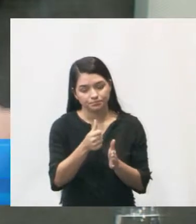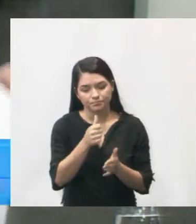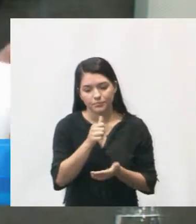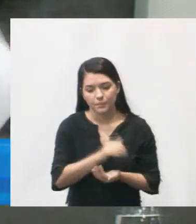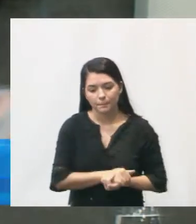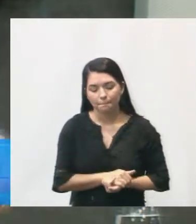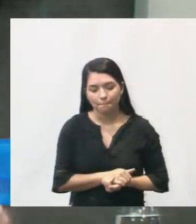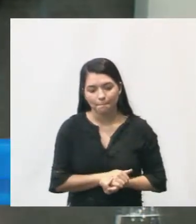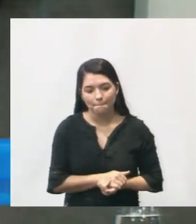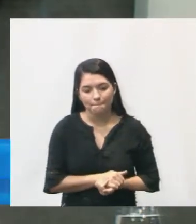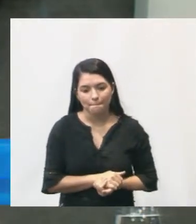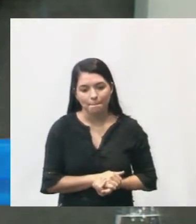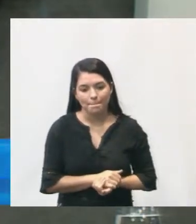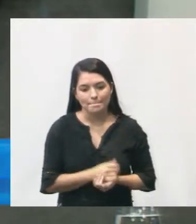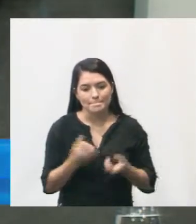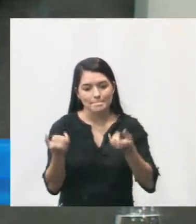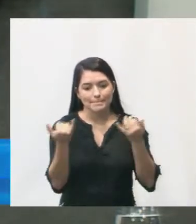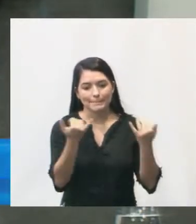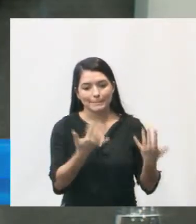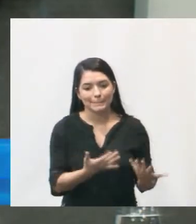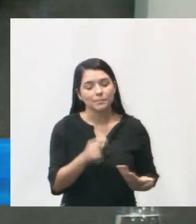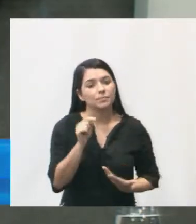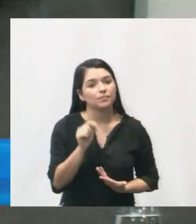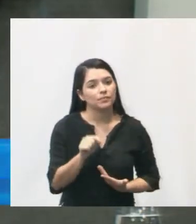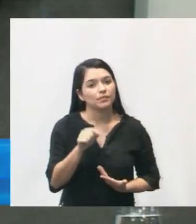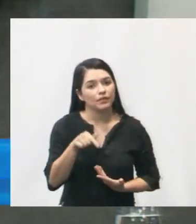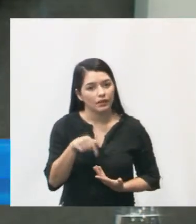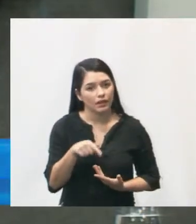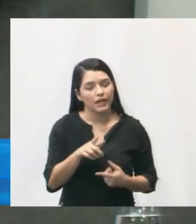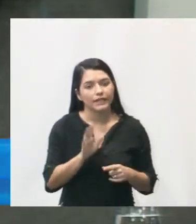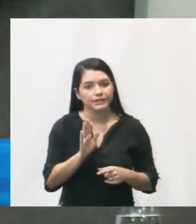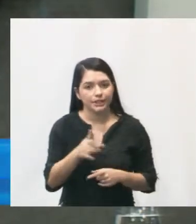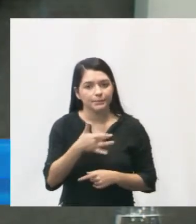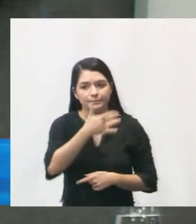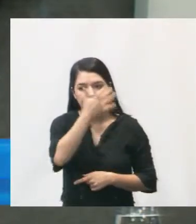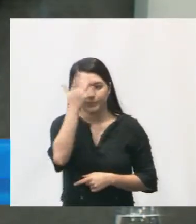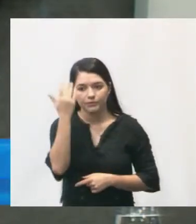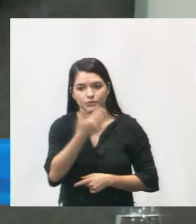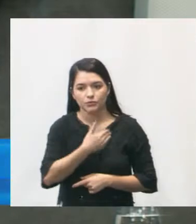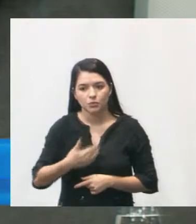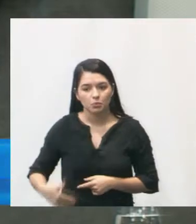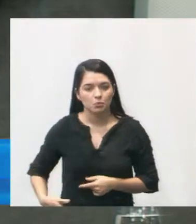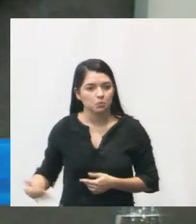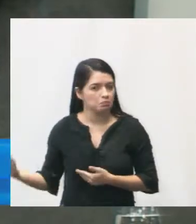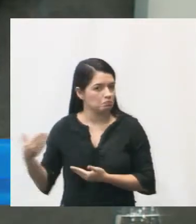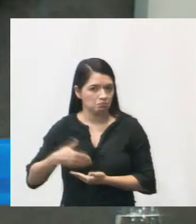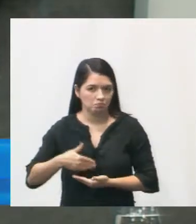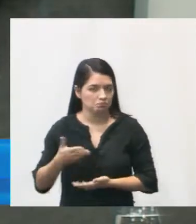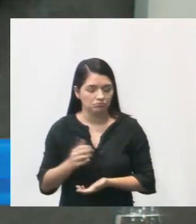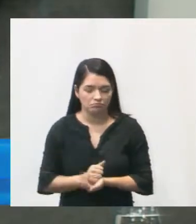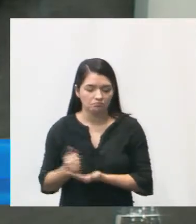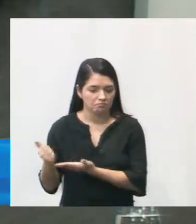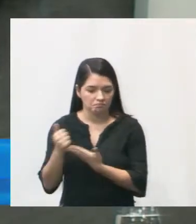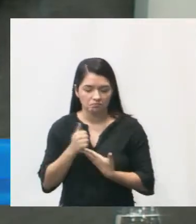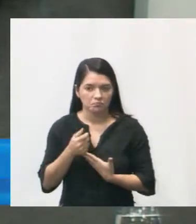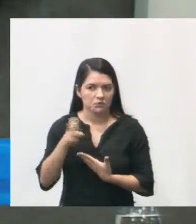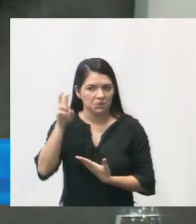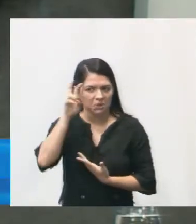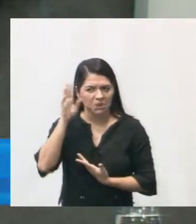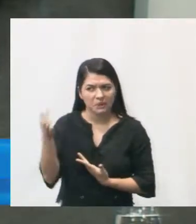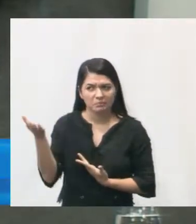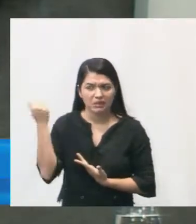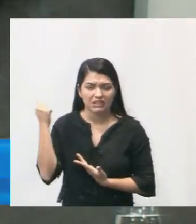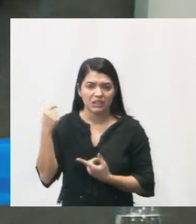já que o pessoal do governo não trouxe, desde quinta-feira, está quase fazendo aniversário, por isso que eu falo que a